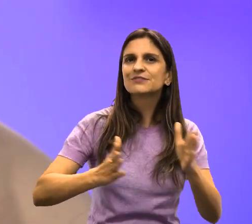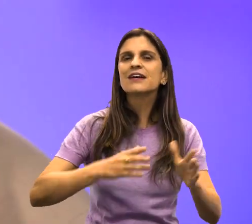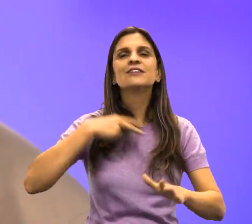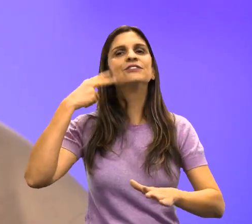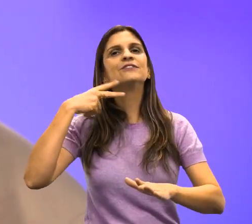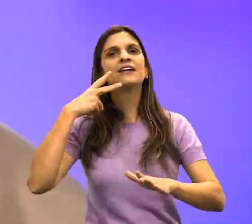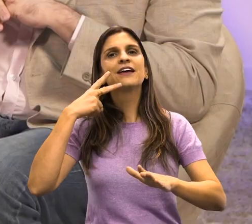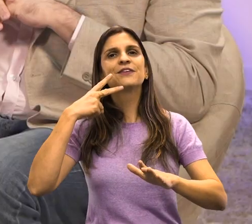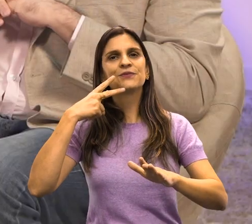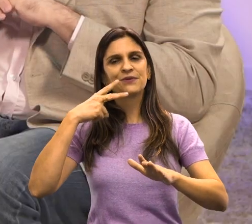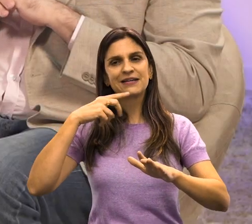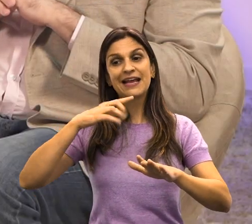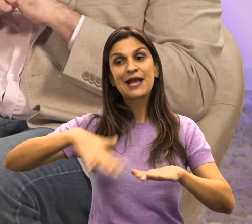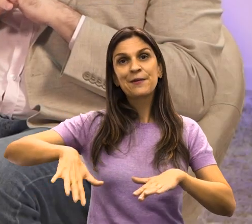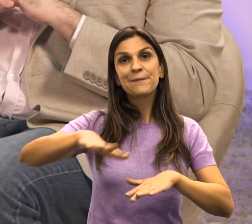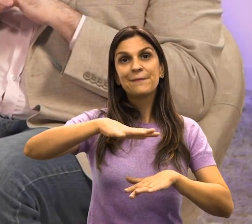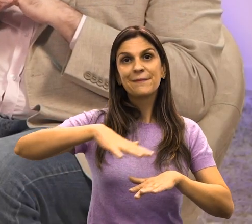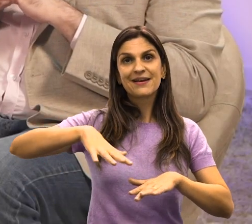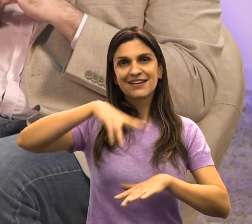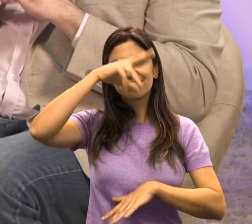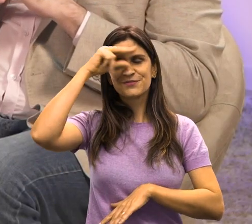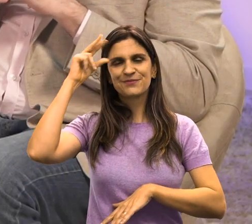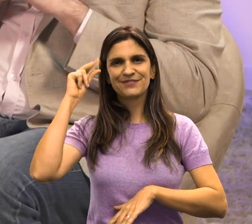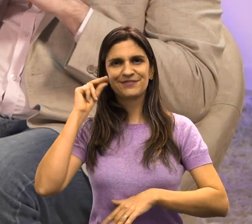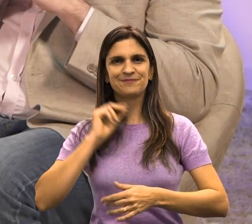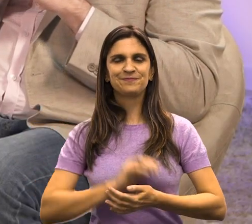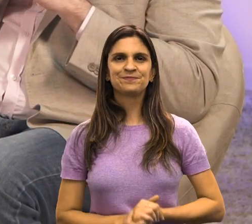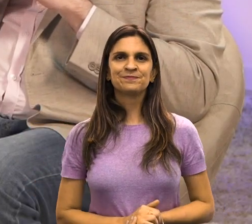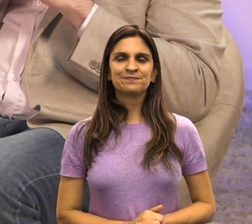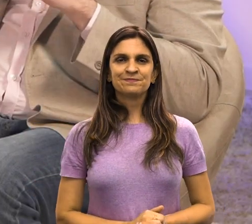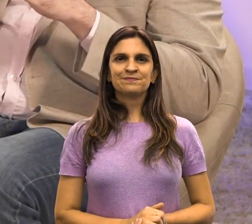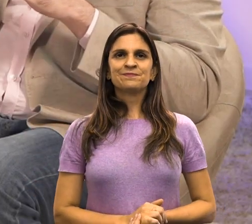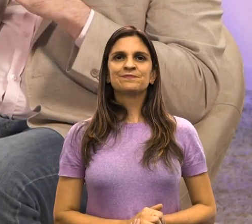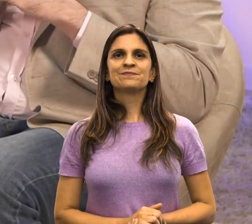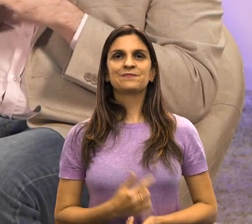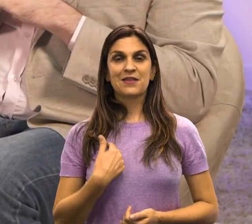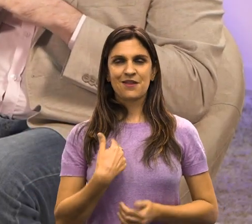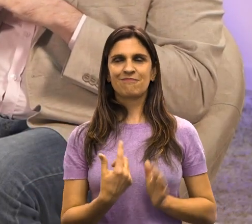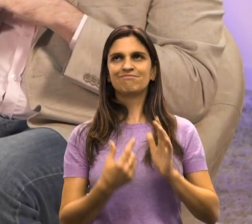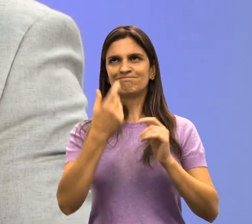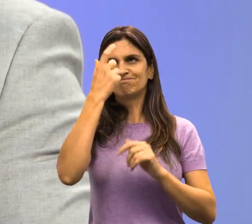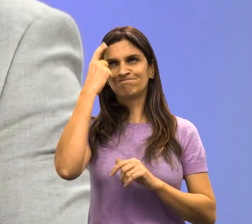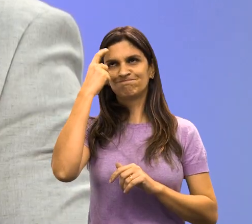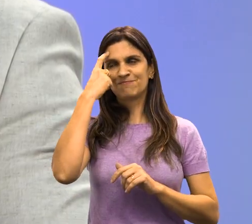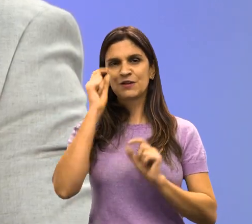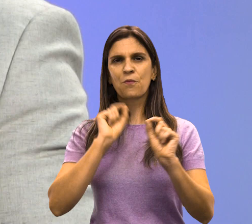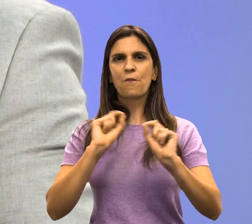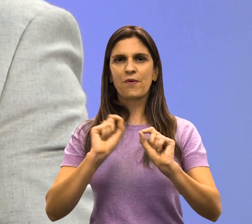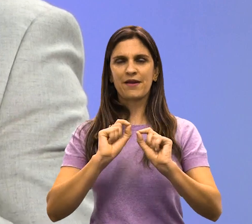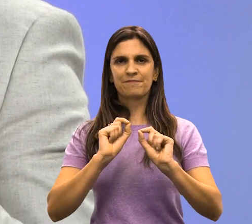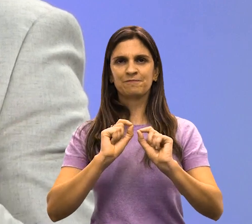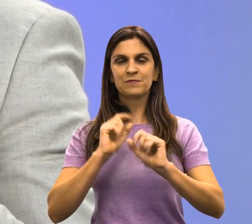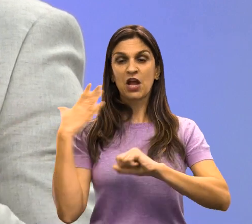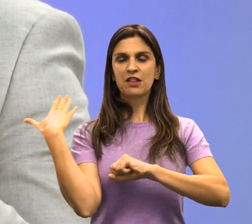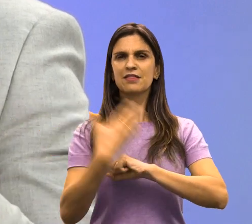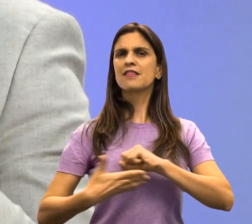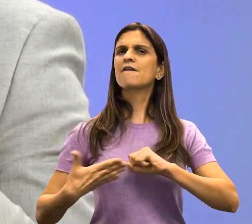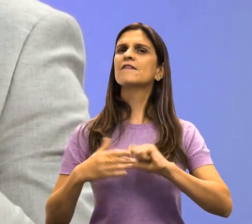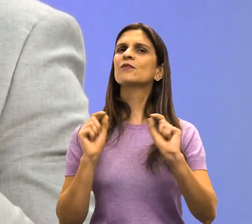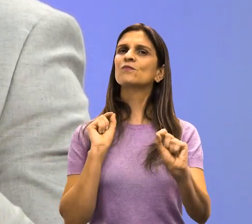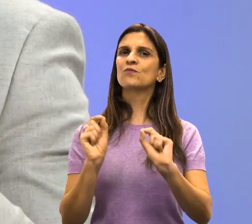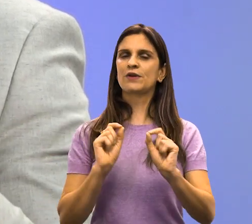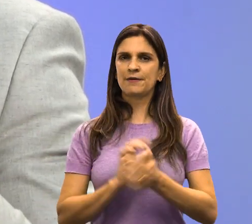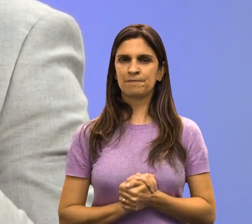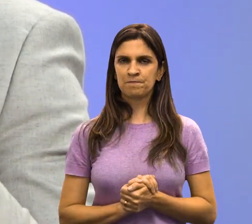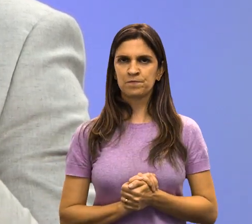município? Eu tenho uma tese que não canso de defender. Nós só